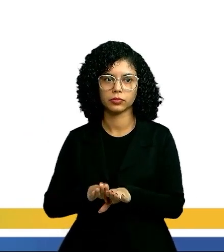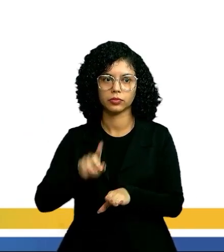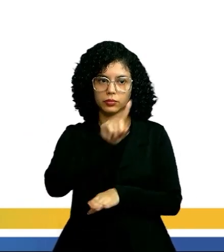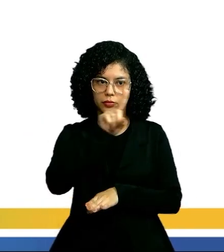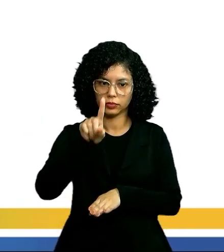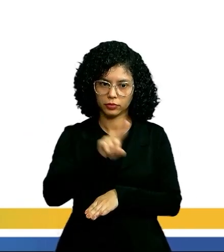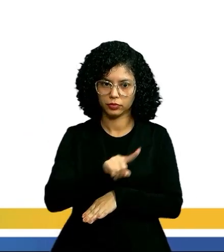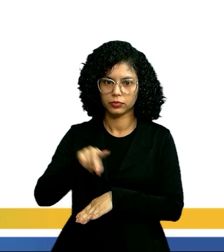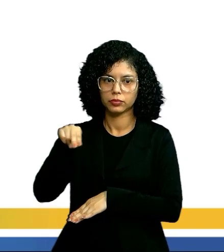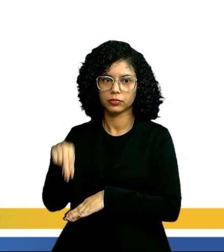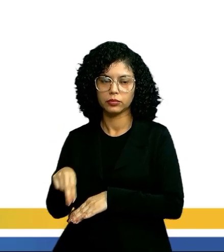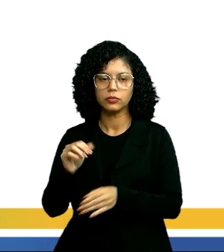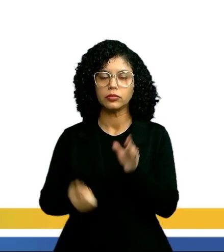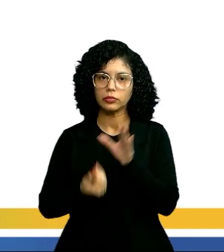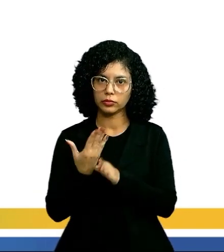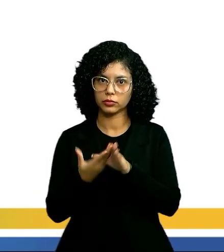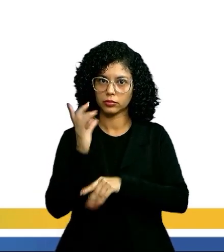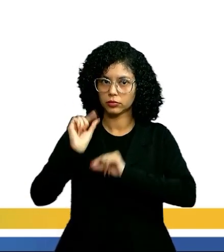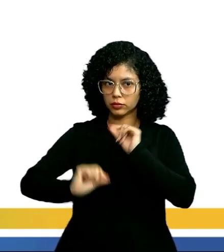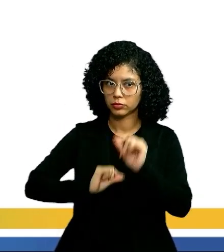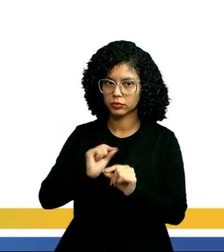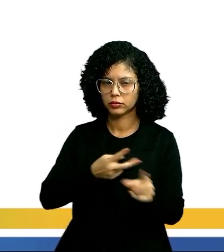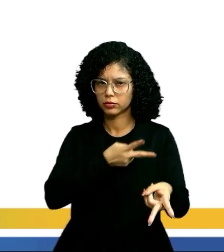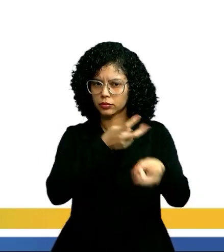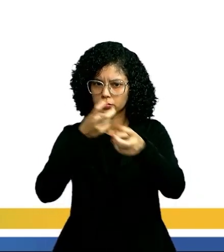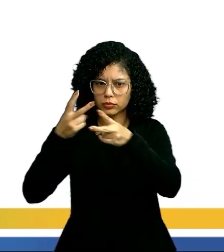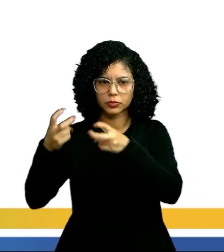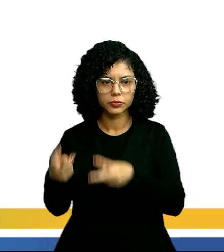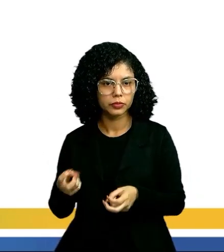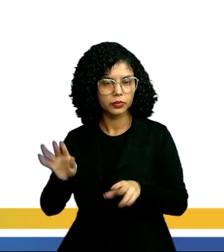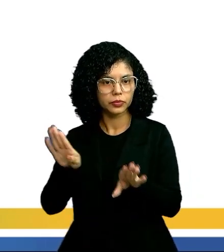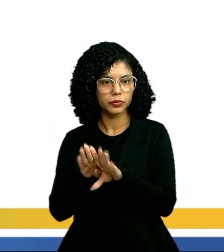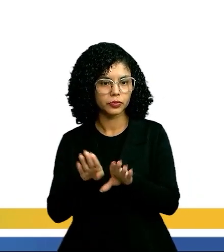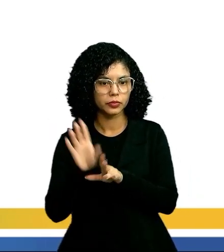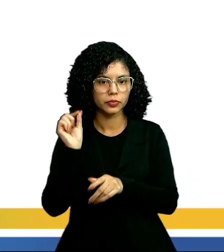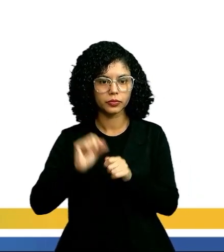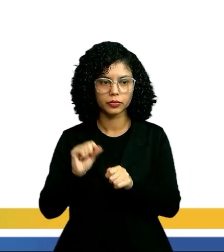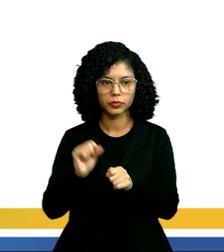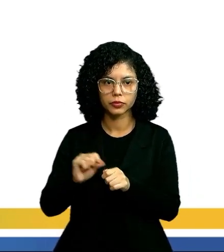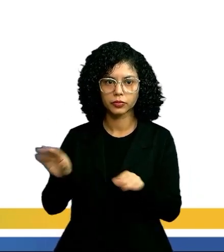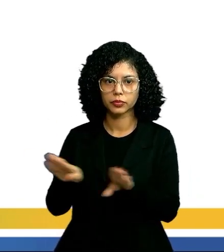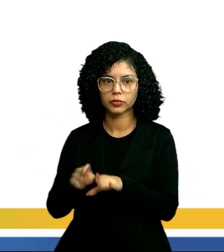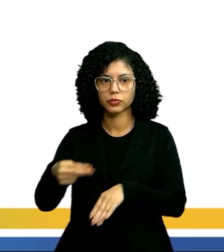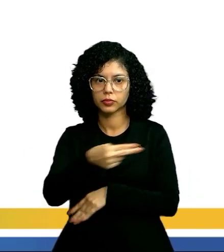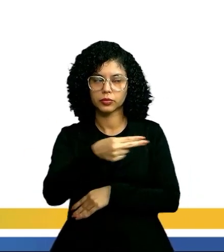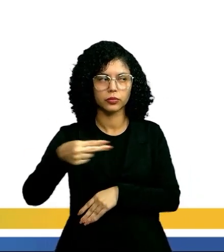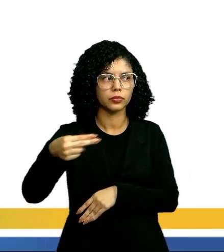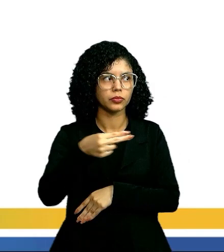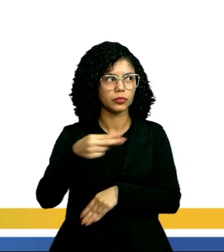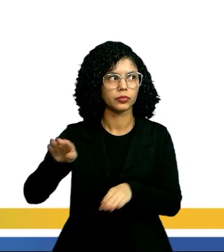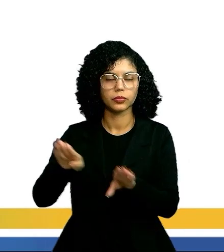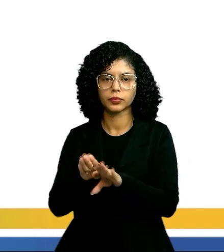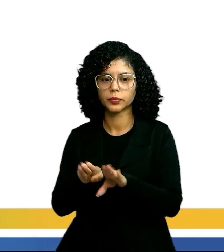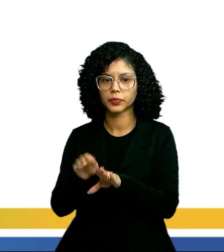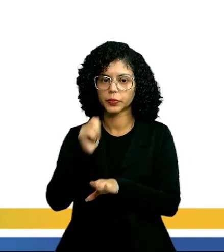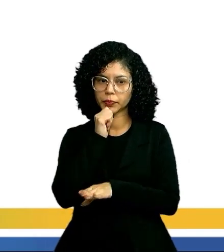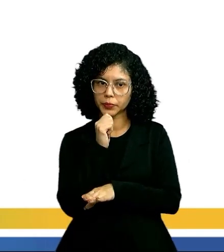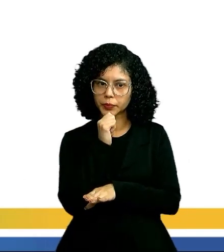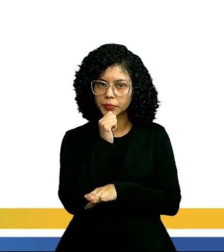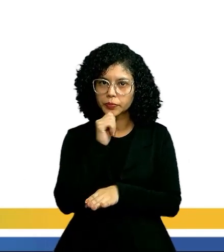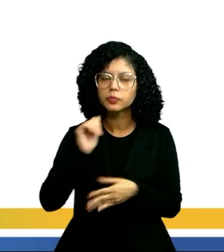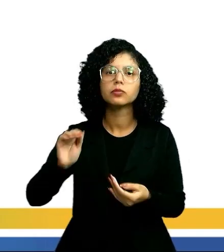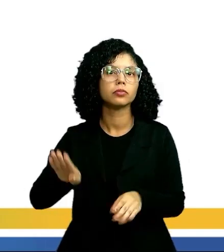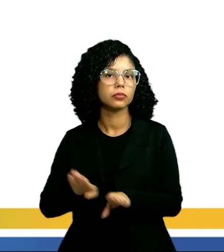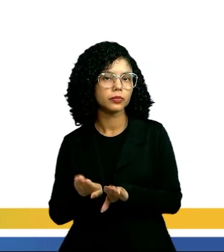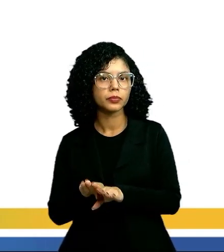O que vai produzir? Você percebe que vai ser formada uma dupla ligação, certo?